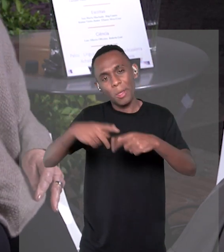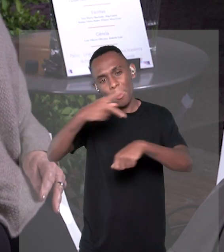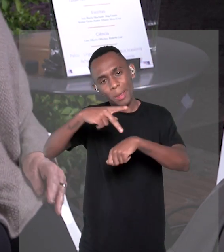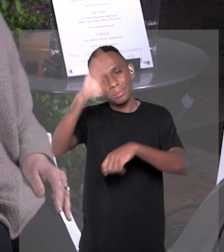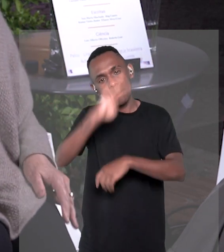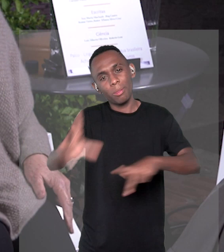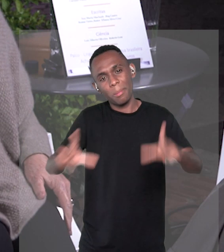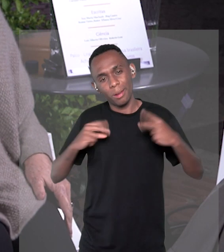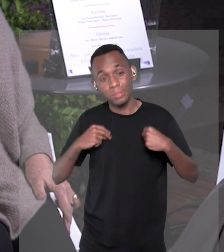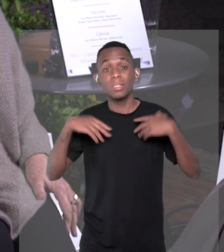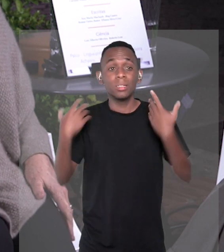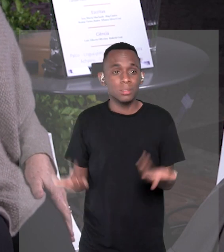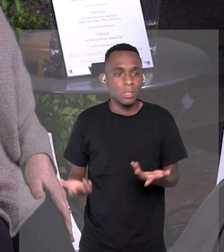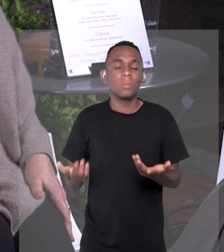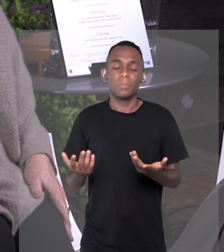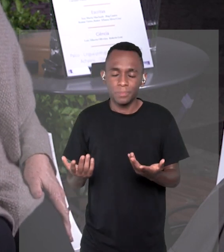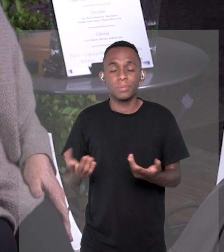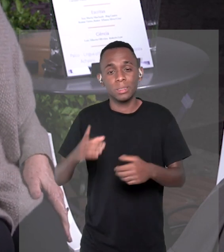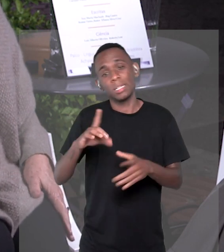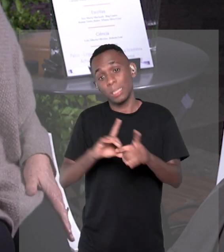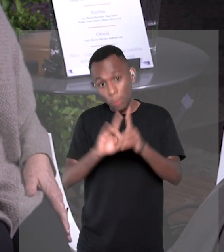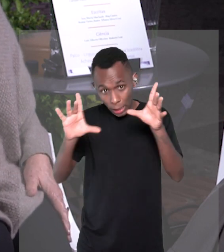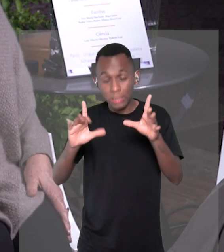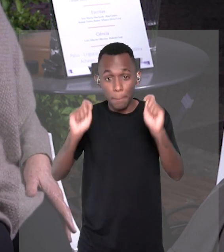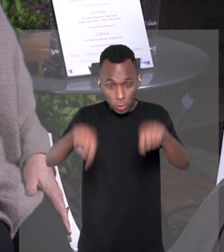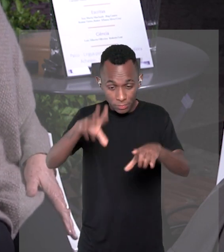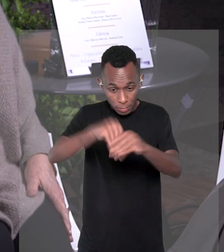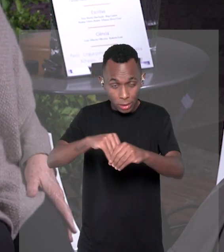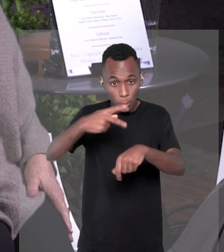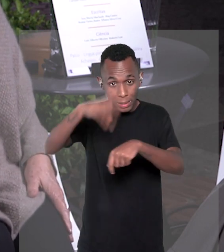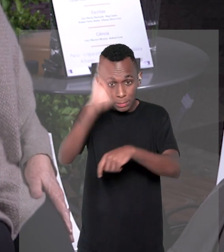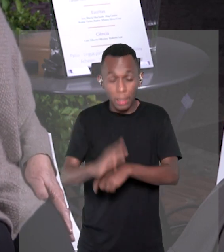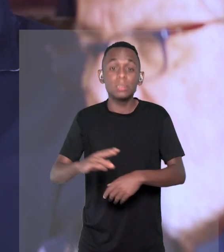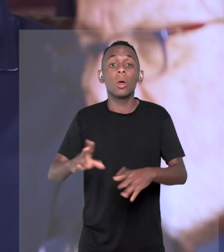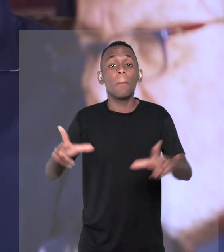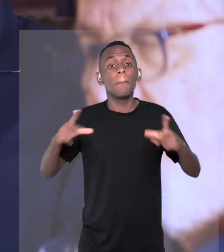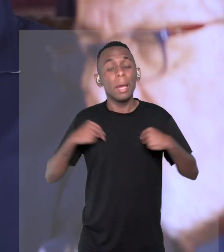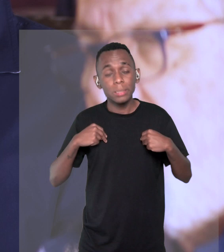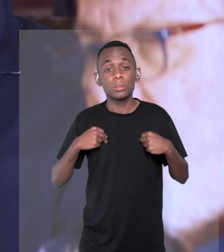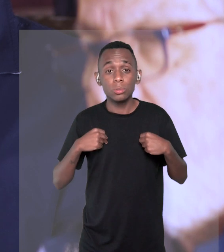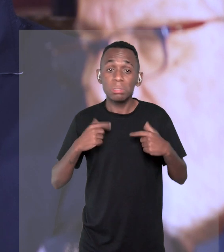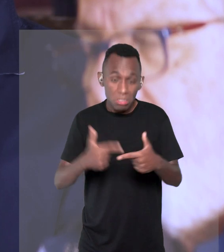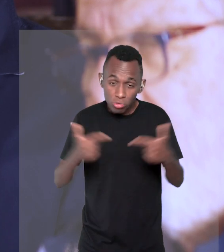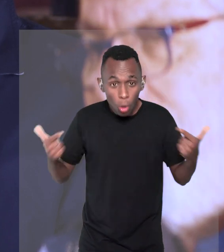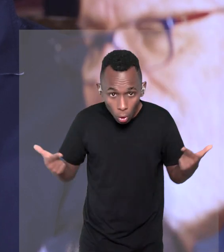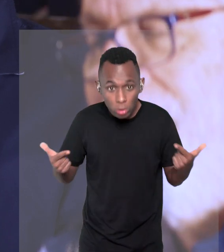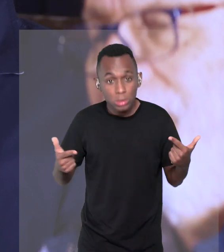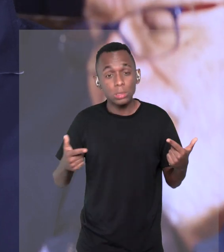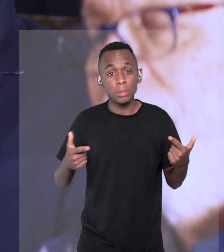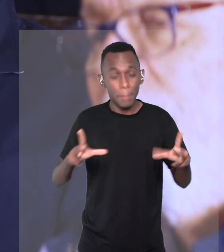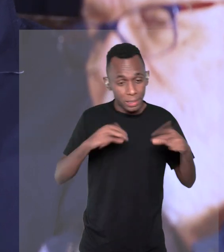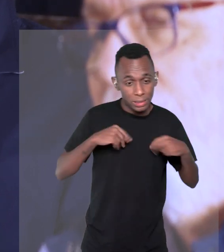falou que é um fracasso total, então... Mas ela falou que ela prefere ser fracassada igual a senhora mesmo, que o